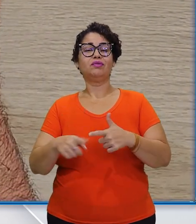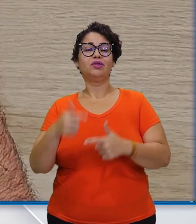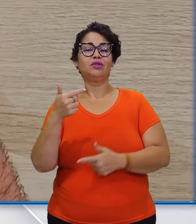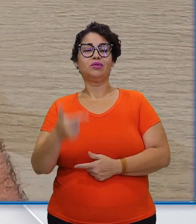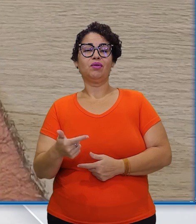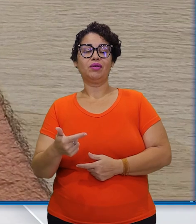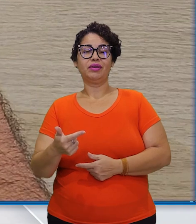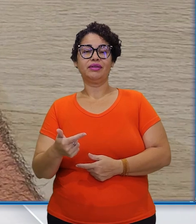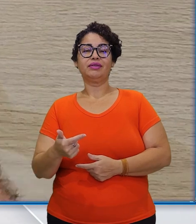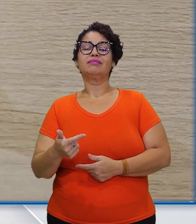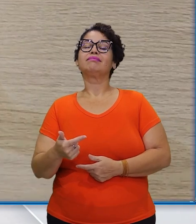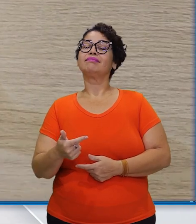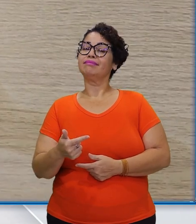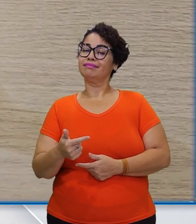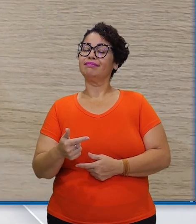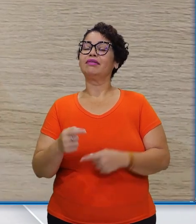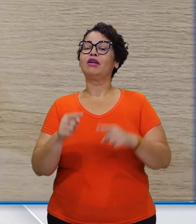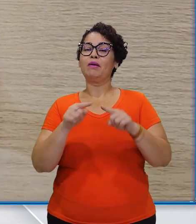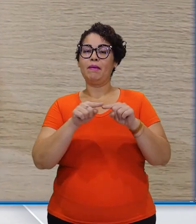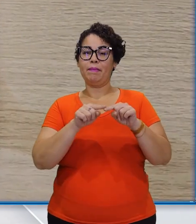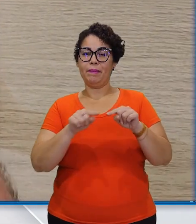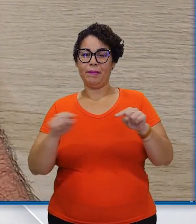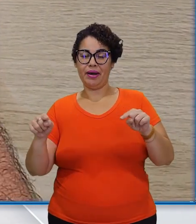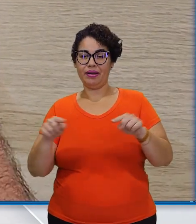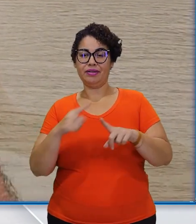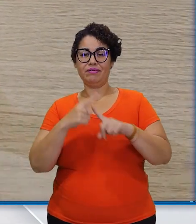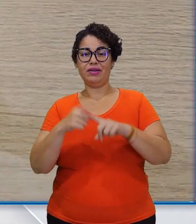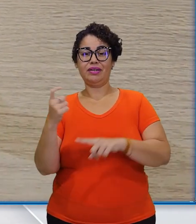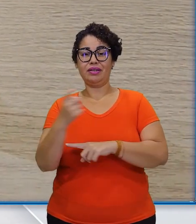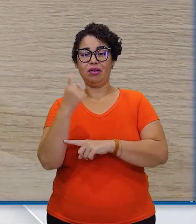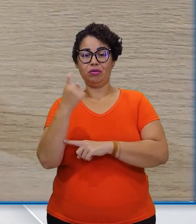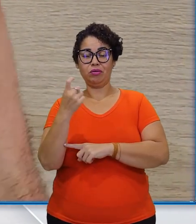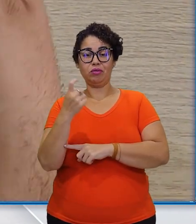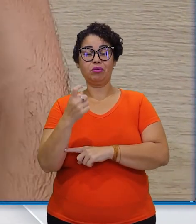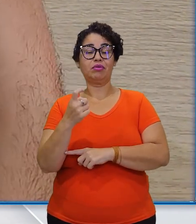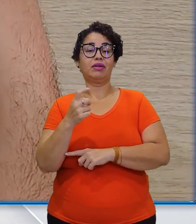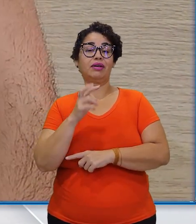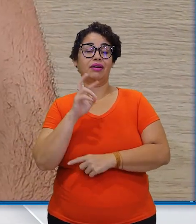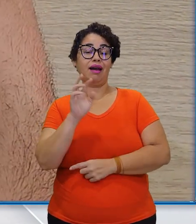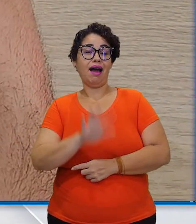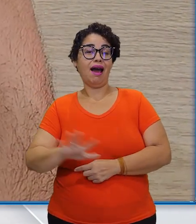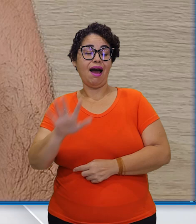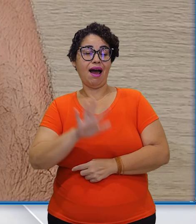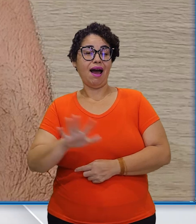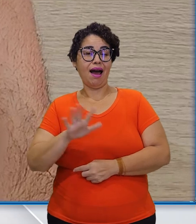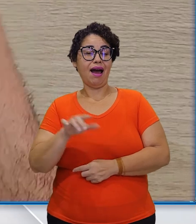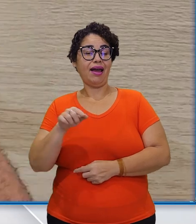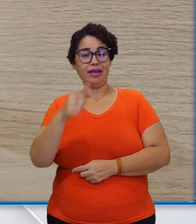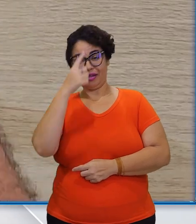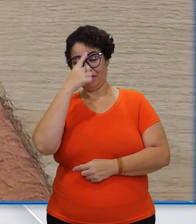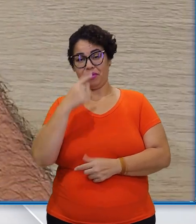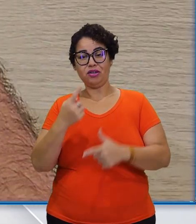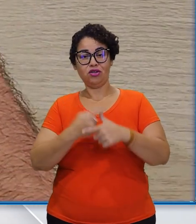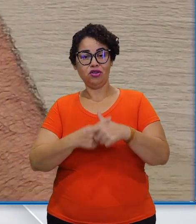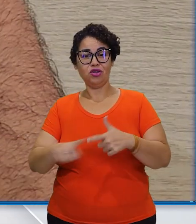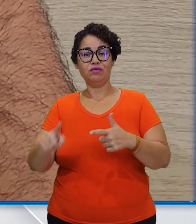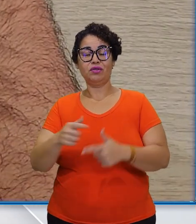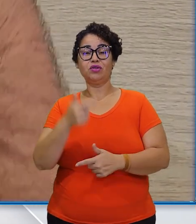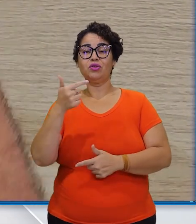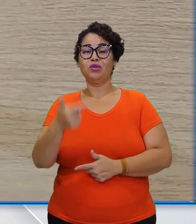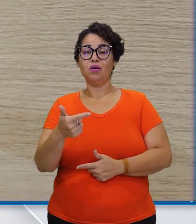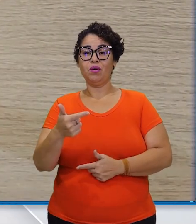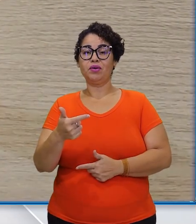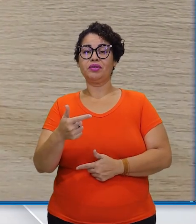por 2. Então seria base vezes altura, que vai me dar a área do paralelogramo, dividido por